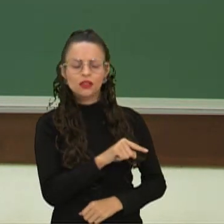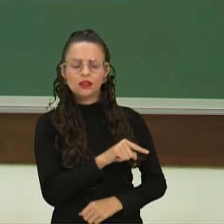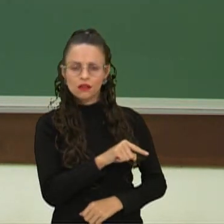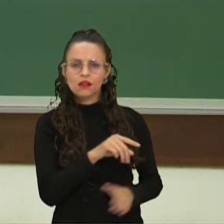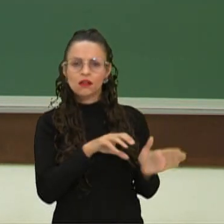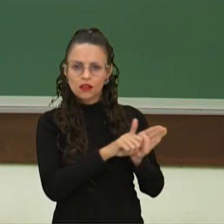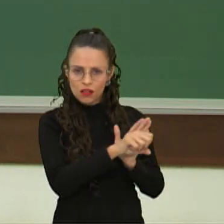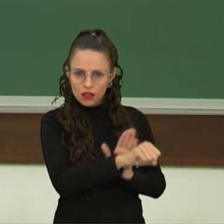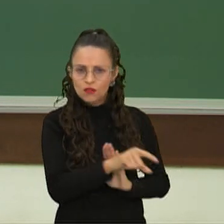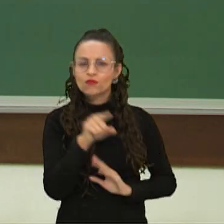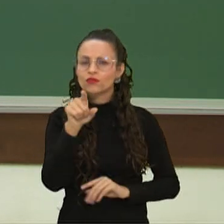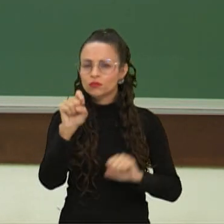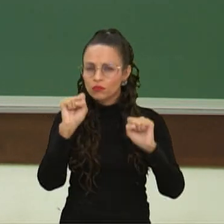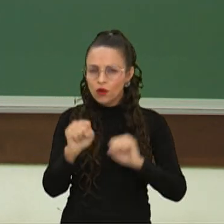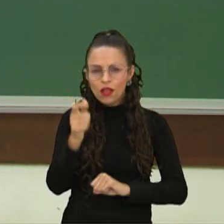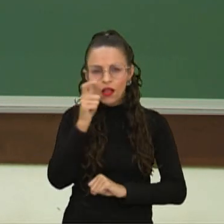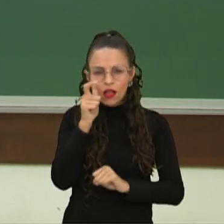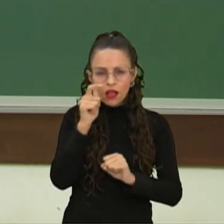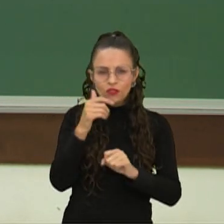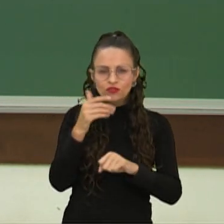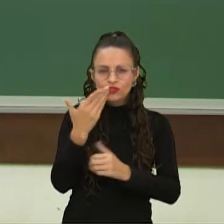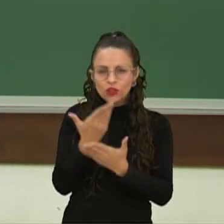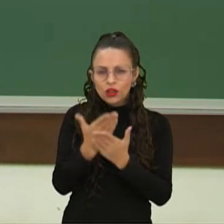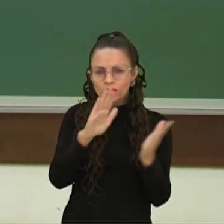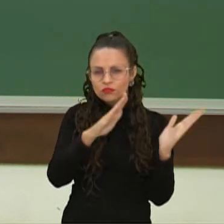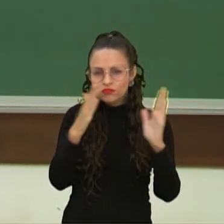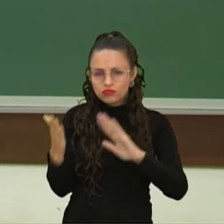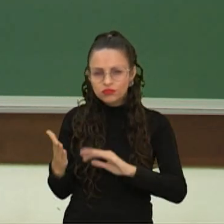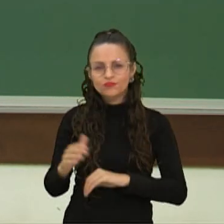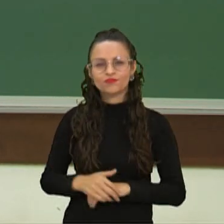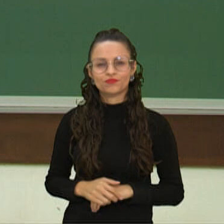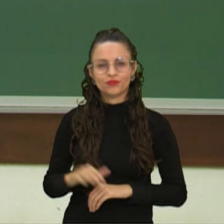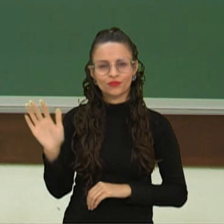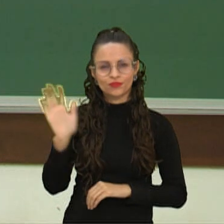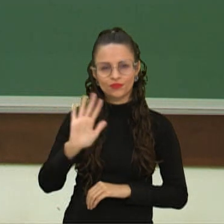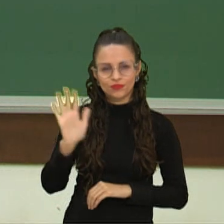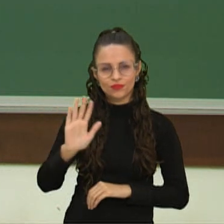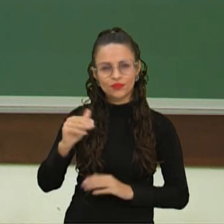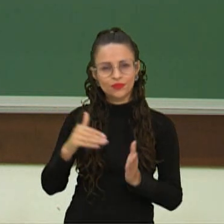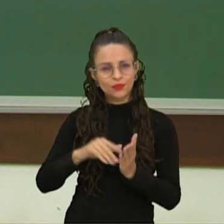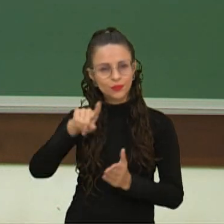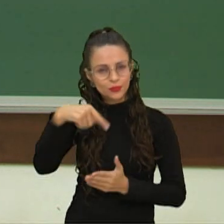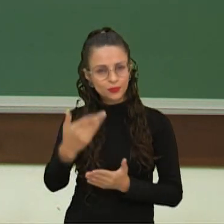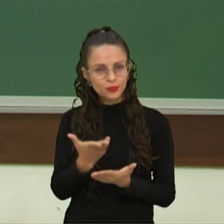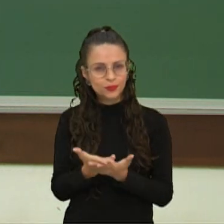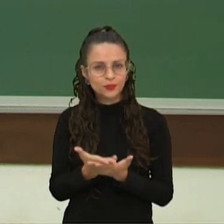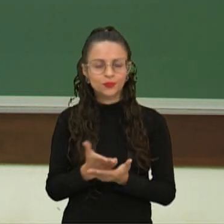assista a aula de novo, tire as dúvidas com o professor, bye bye and see you next class.